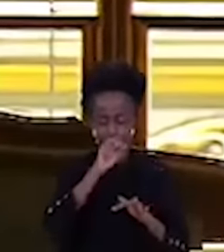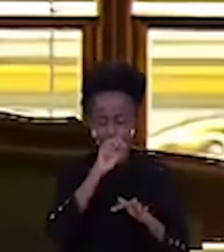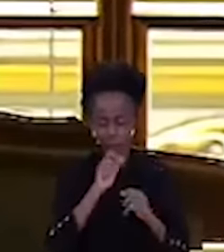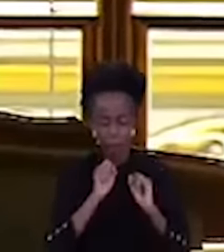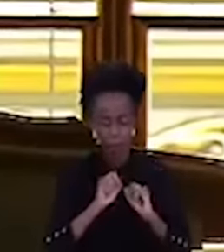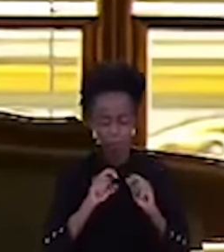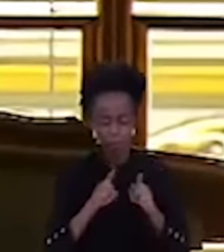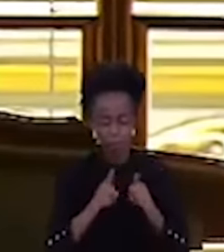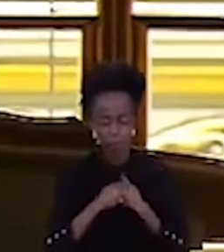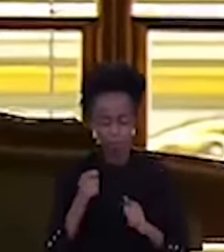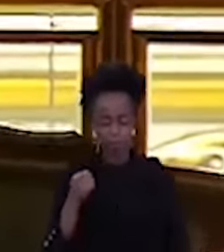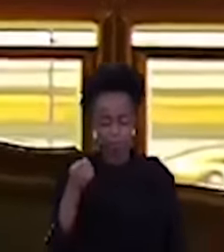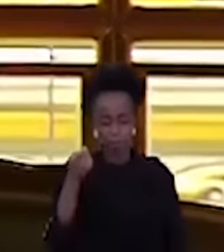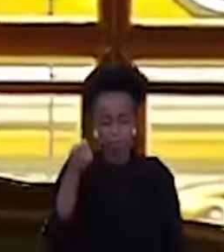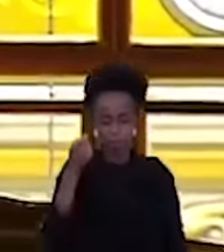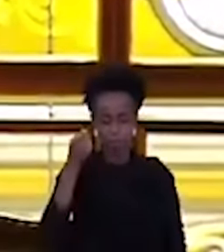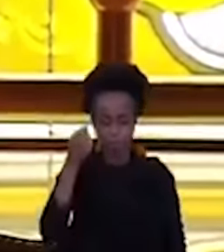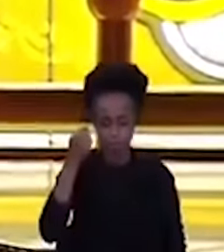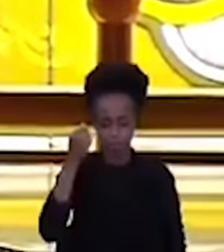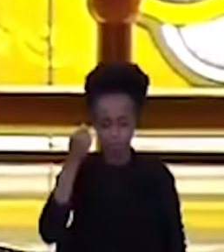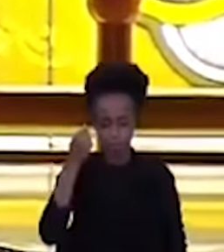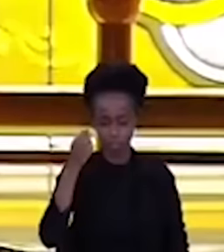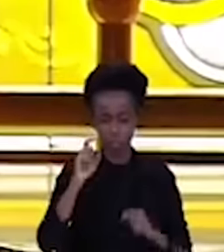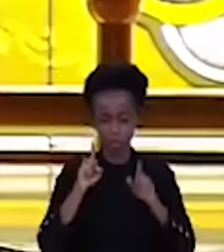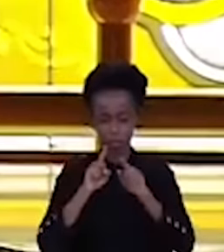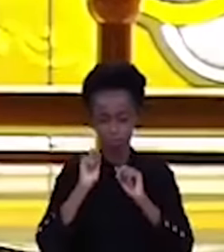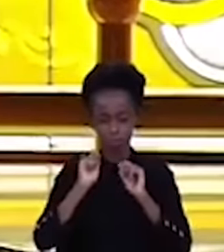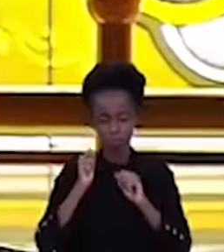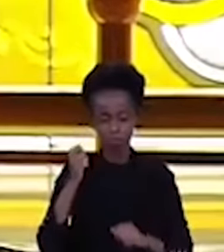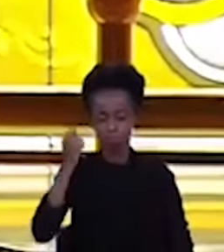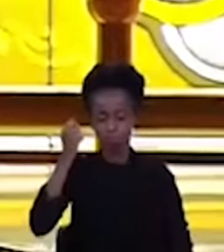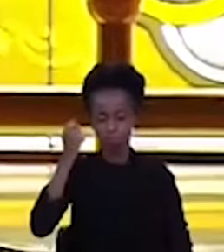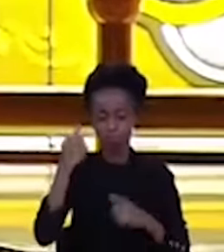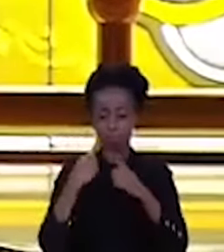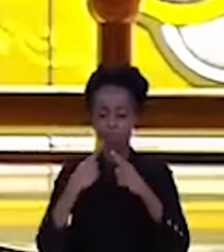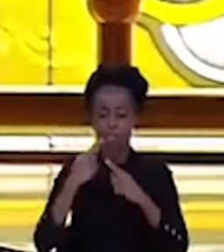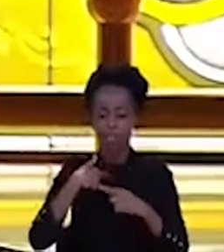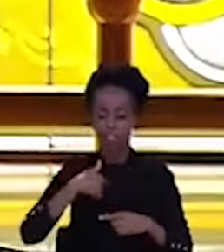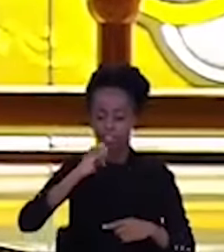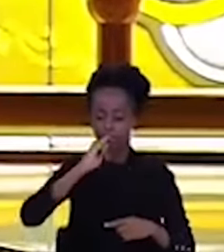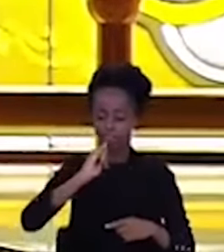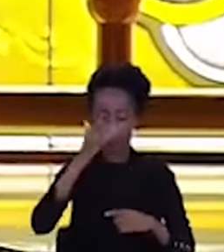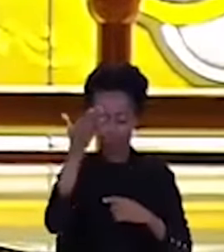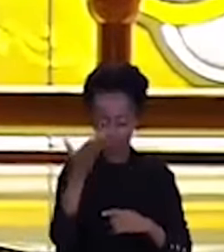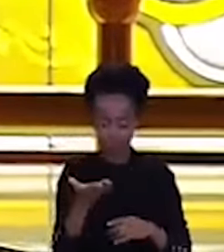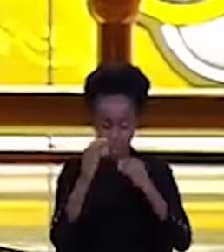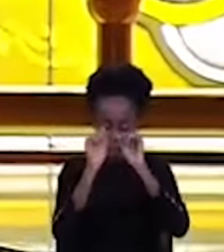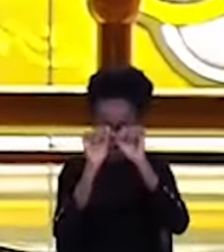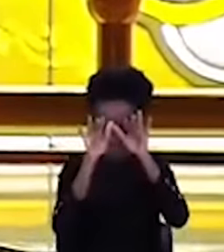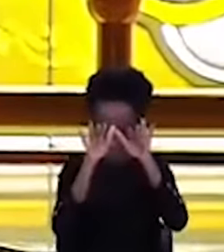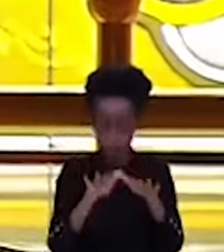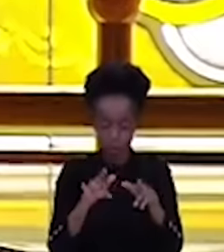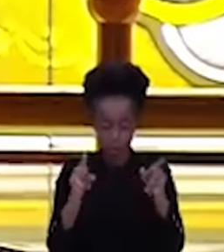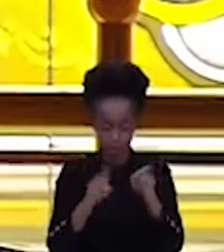Levante a aliança, por favor, na sua mão direita, pois eu a declaro consagrada